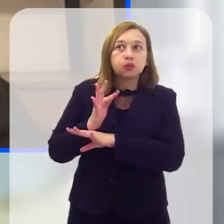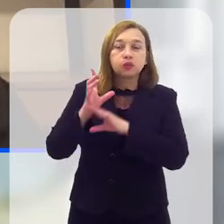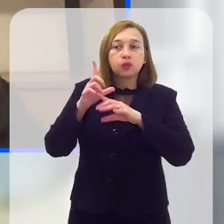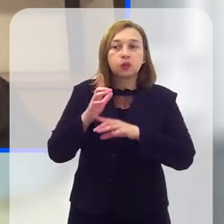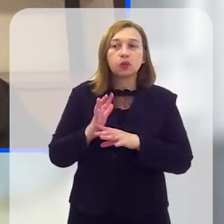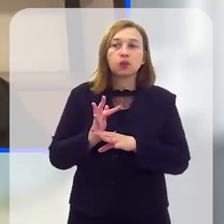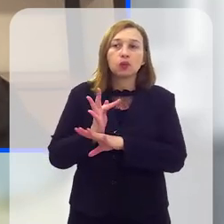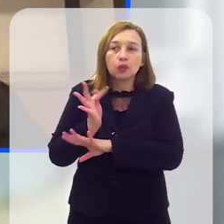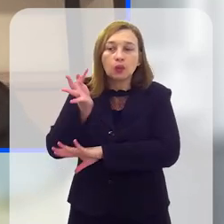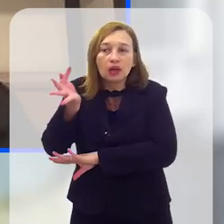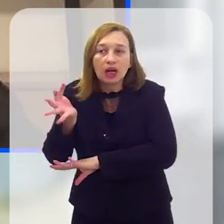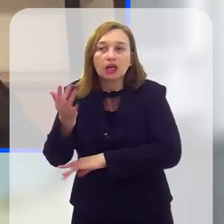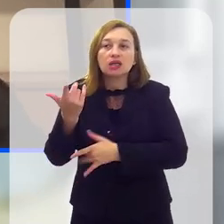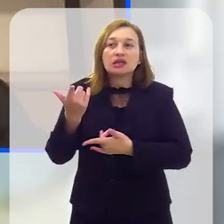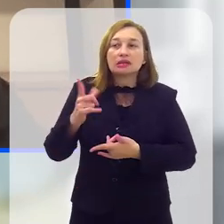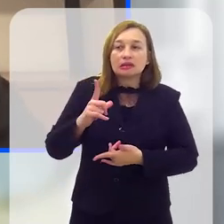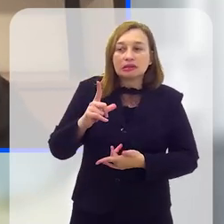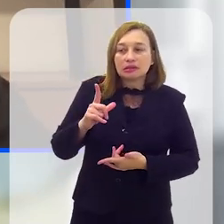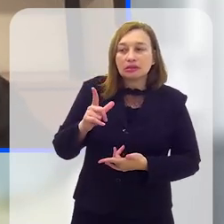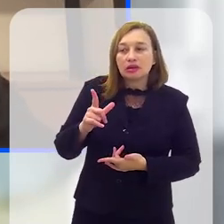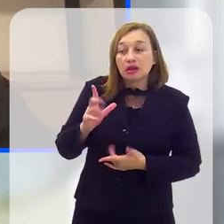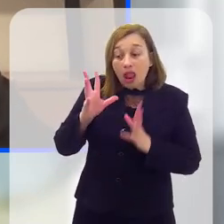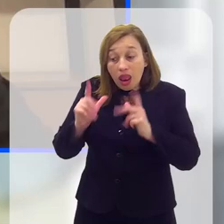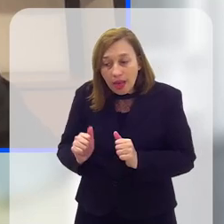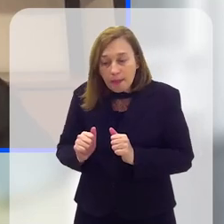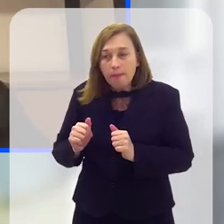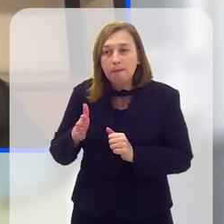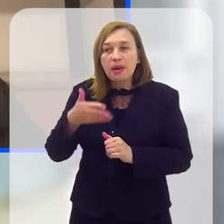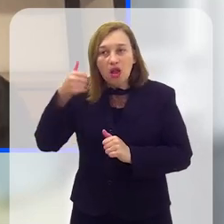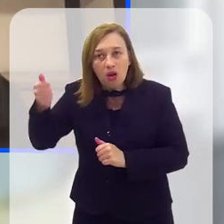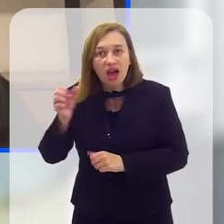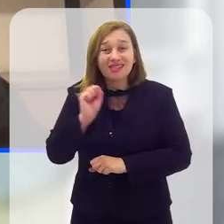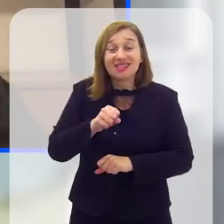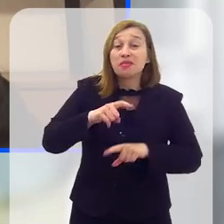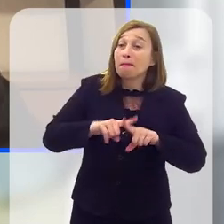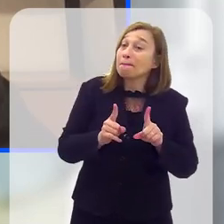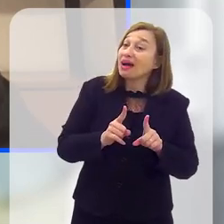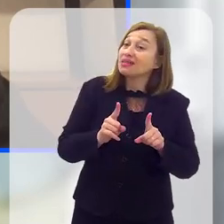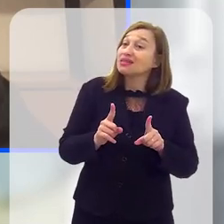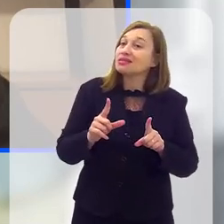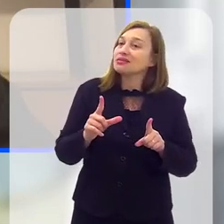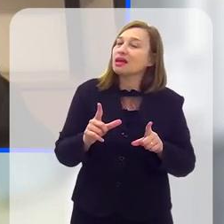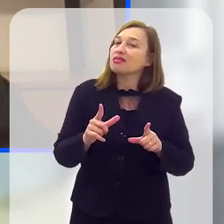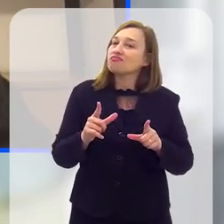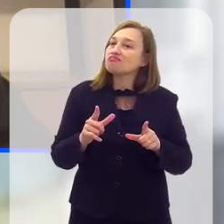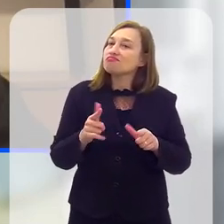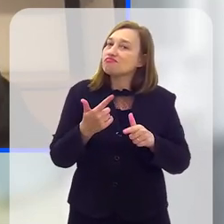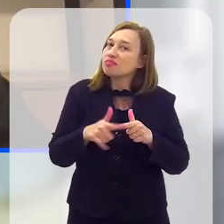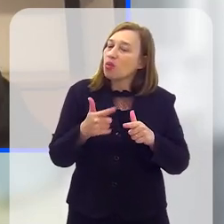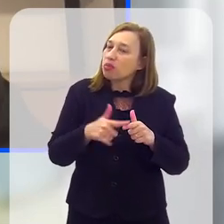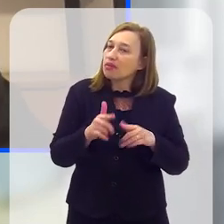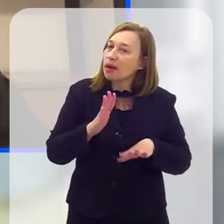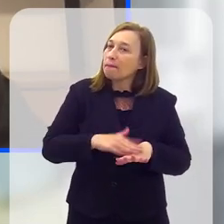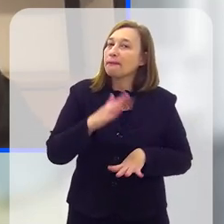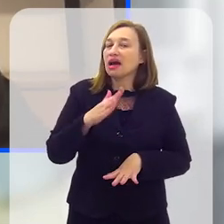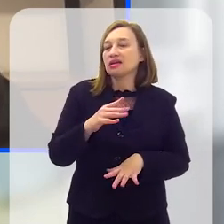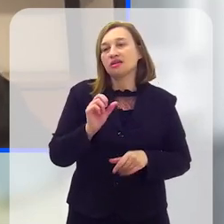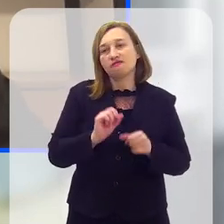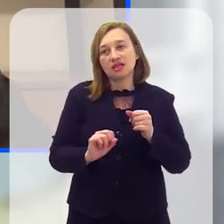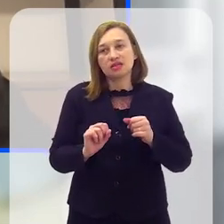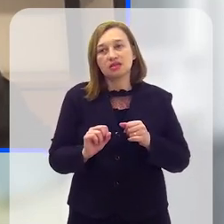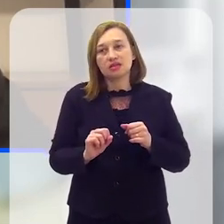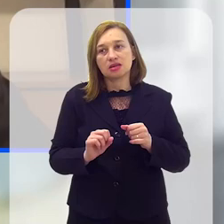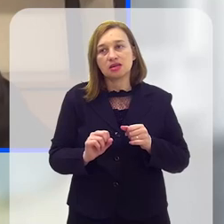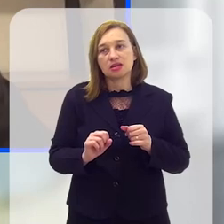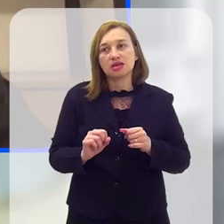esperança, vê que o corpo hídrico está mais limpo, a gente vê que vai melhorar, mas a gente ainda tem um grande passo a